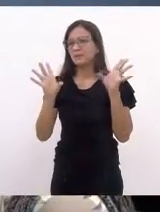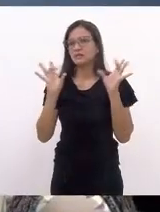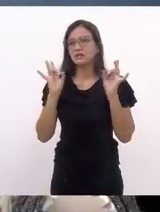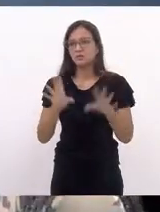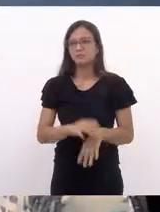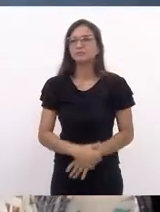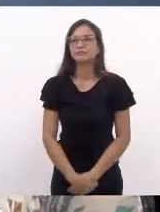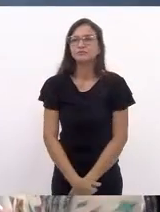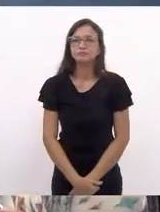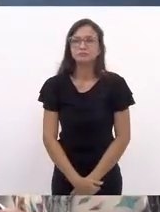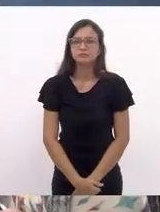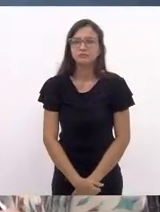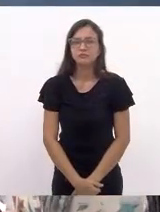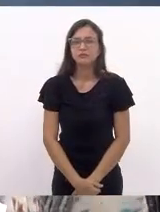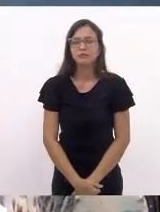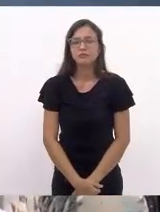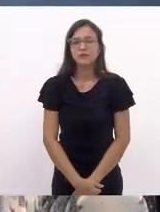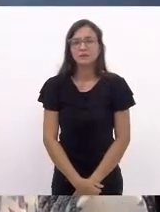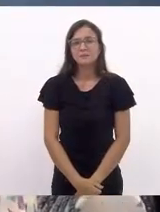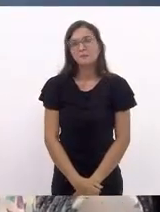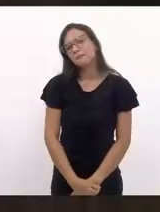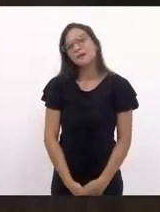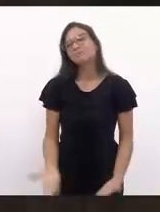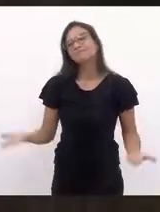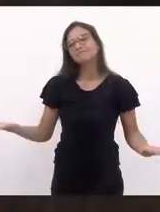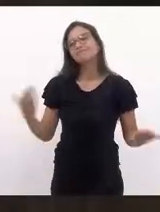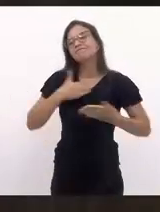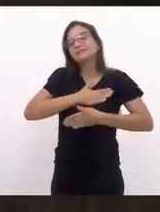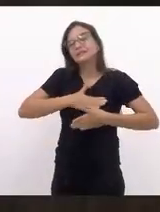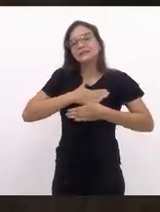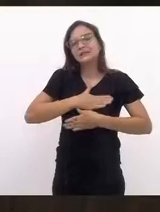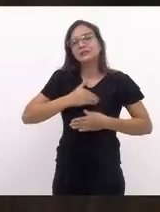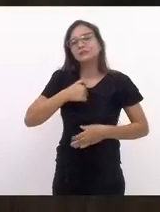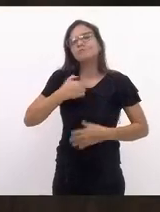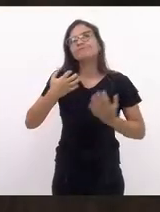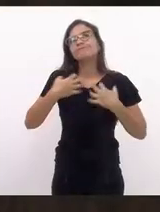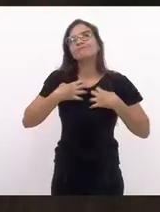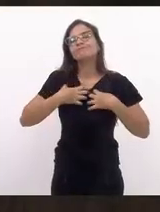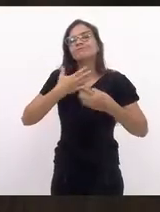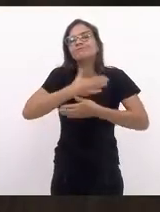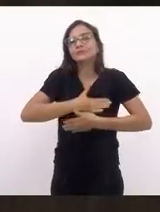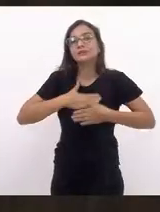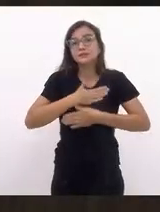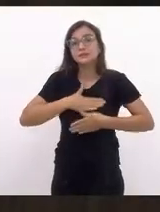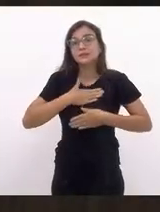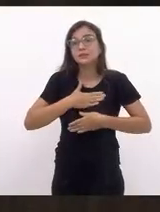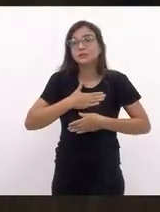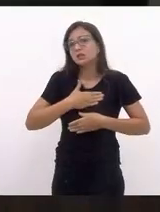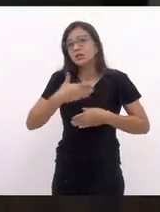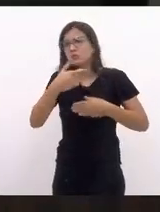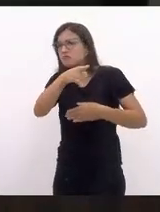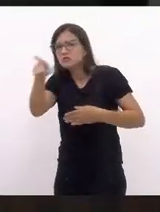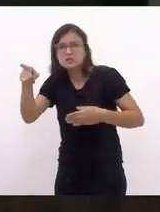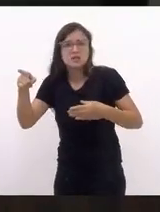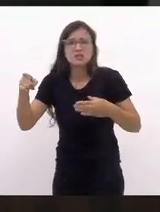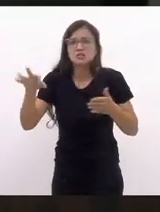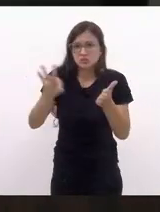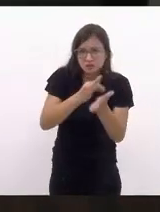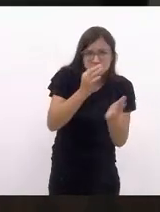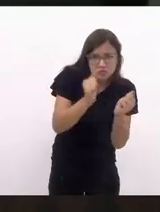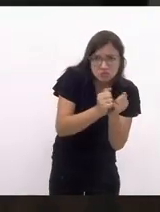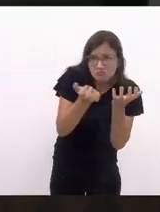Olá é um prazer Presidente abrir e oferecer a coautoria para qualquer companheiro que fiquei velho